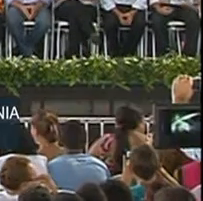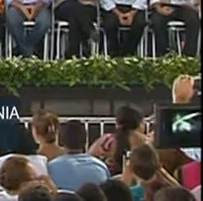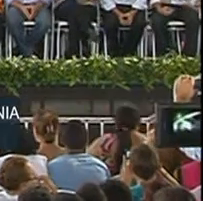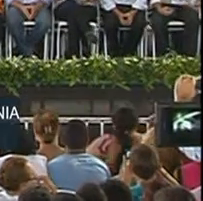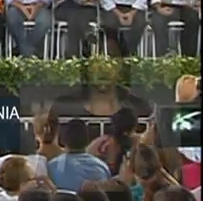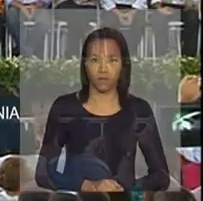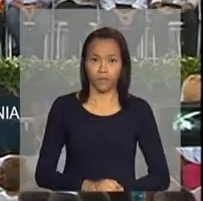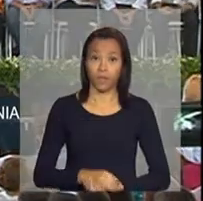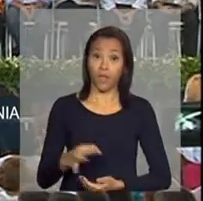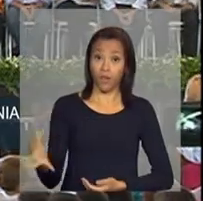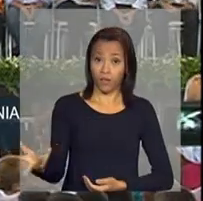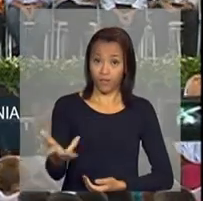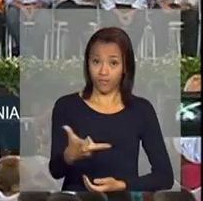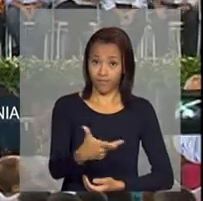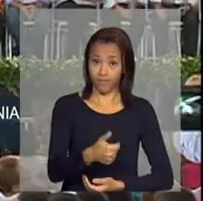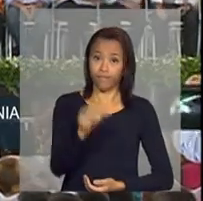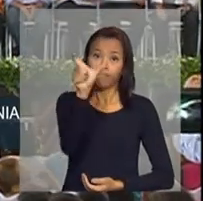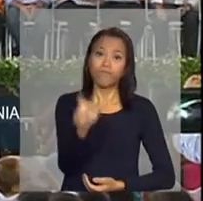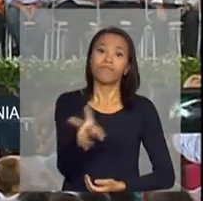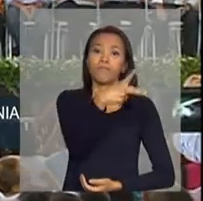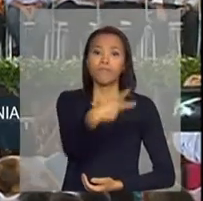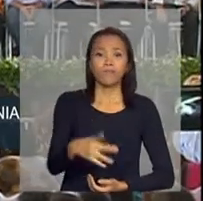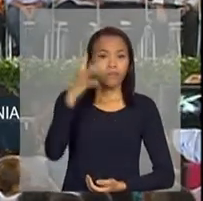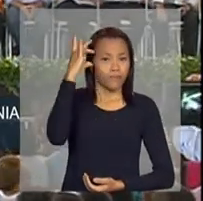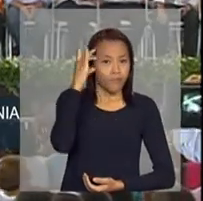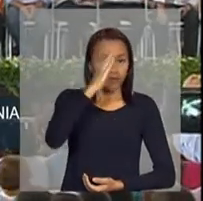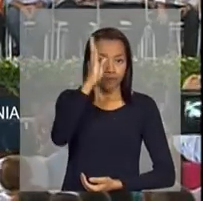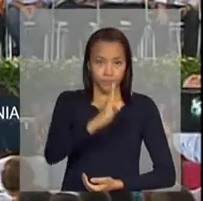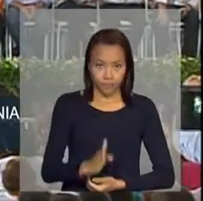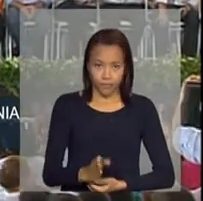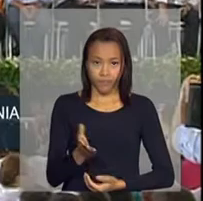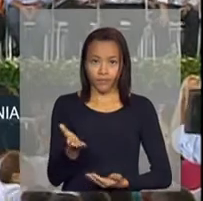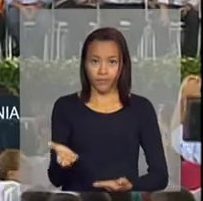Excelentíssima senhora Presidente da República, Dilma Rousseff,